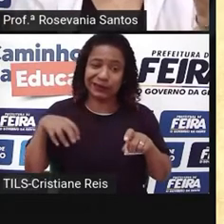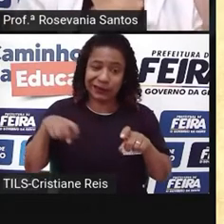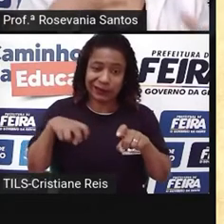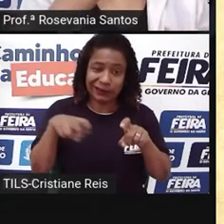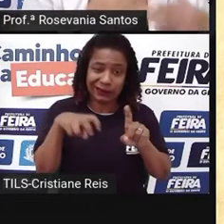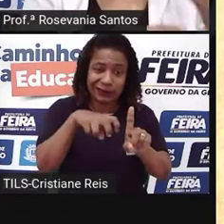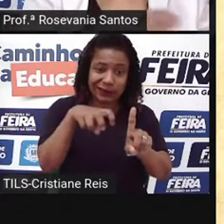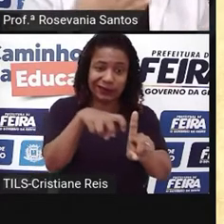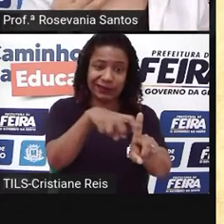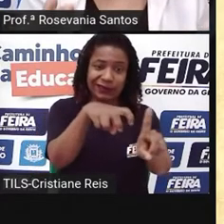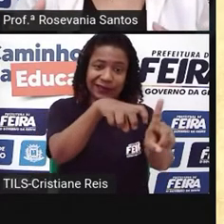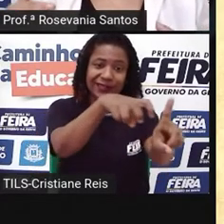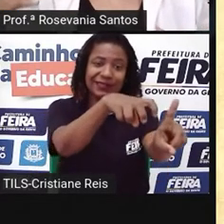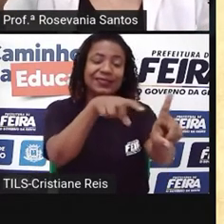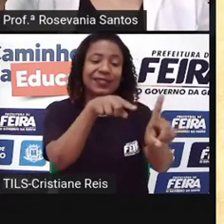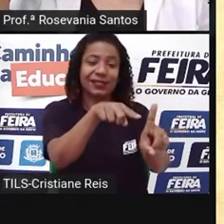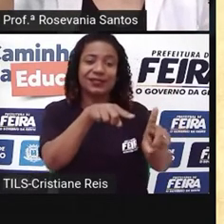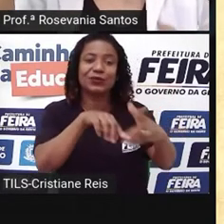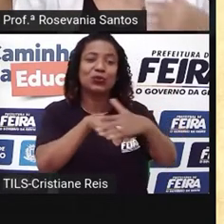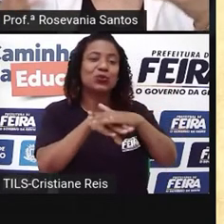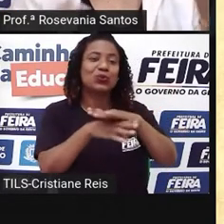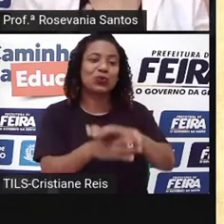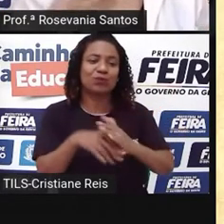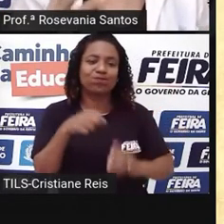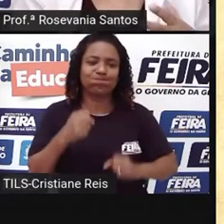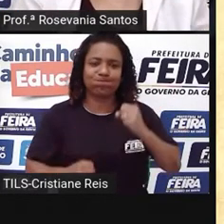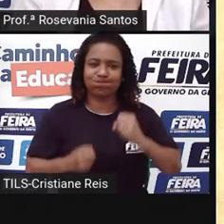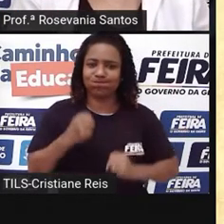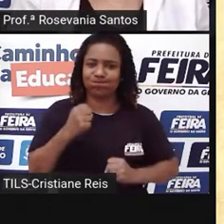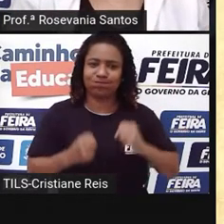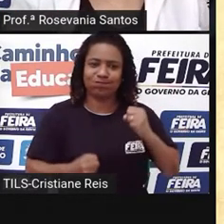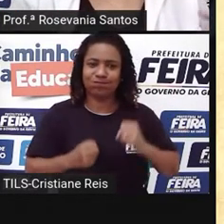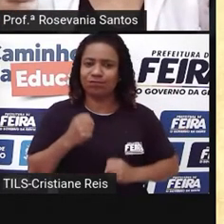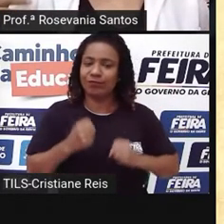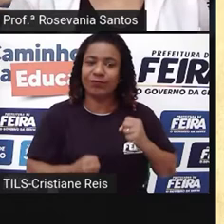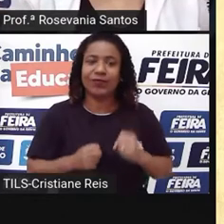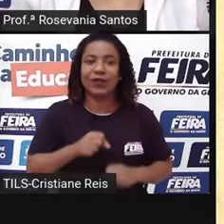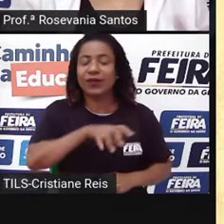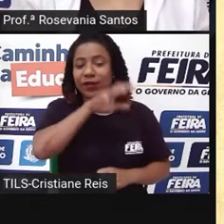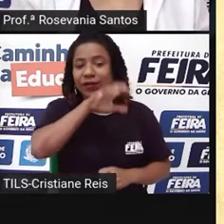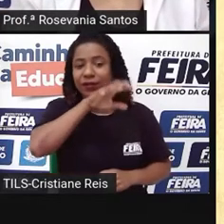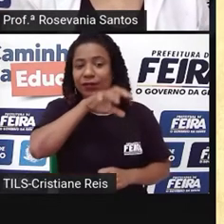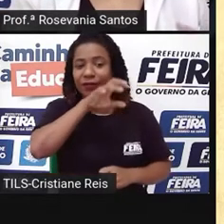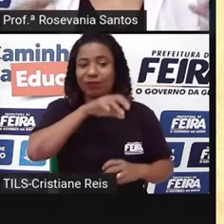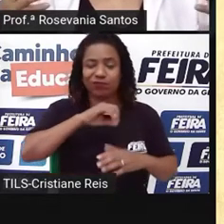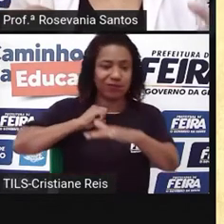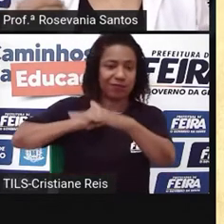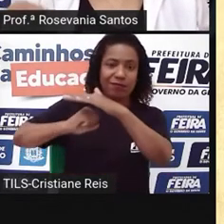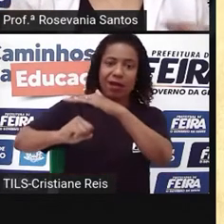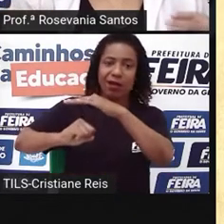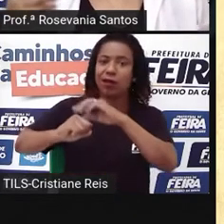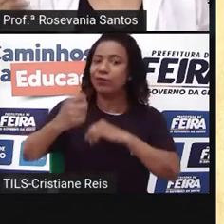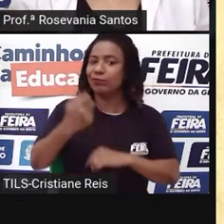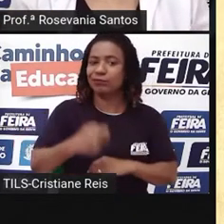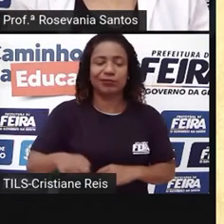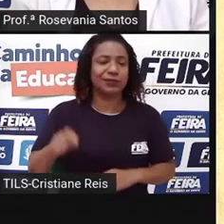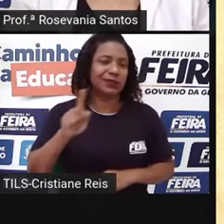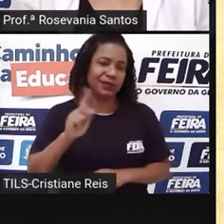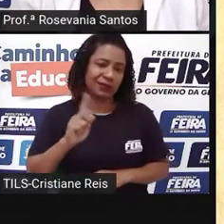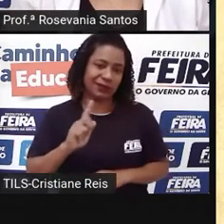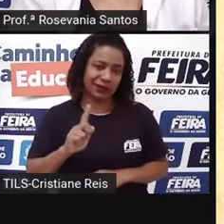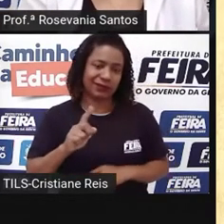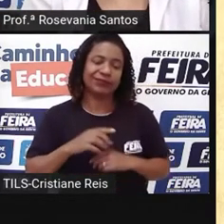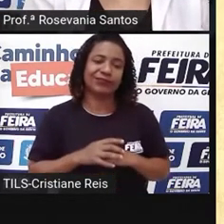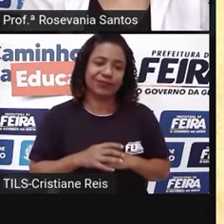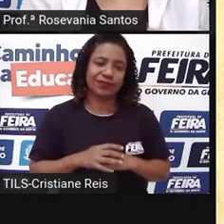eles convivem ali, sem precisar estar matando aqueles animais. E, na realidade, sofrem muito com a matança, né,